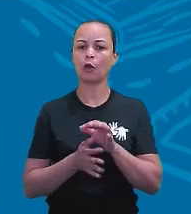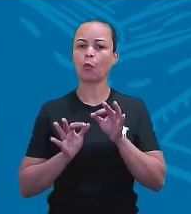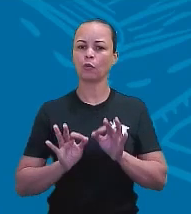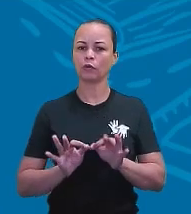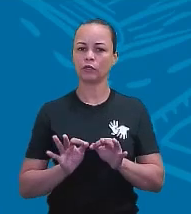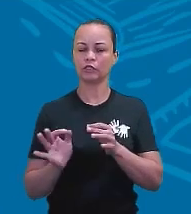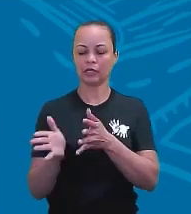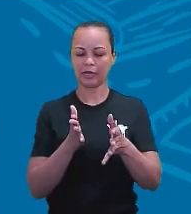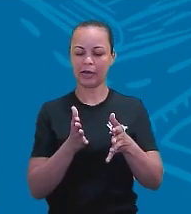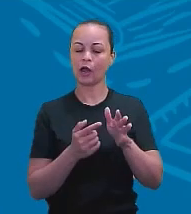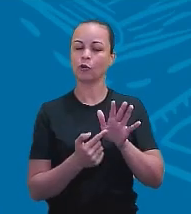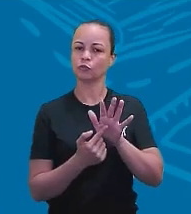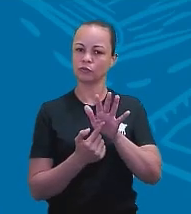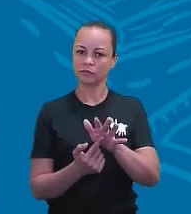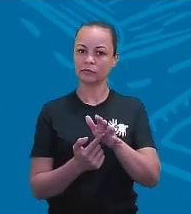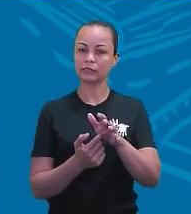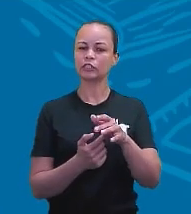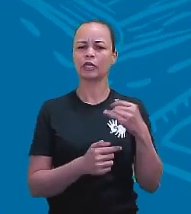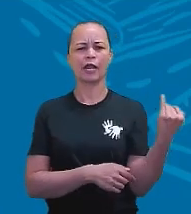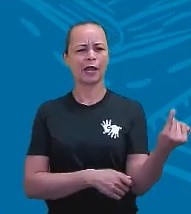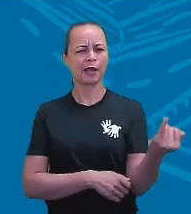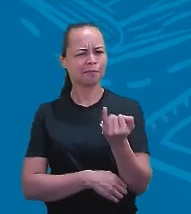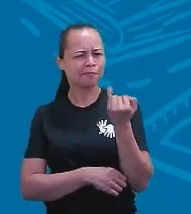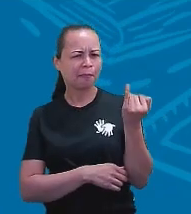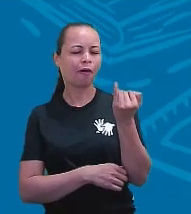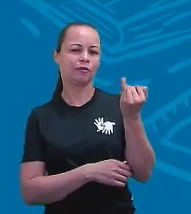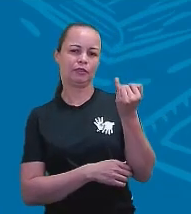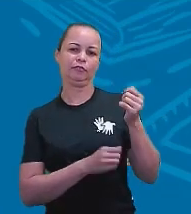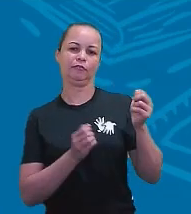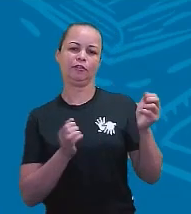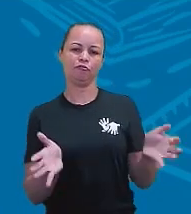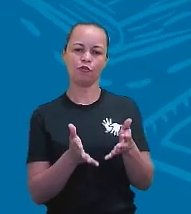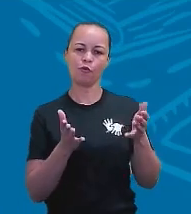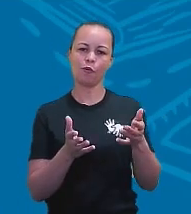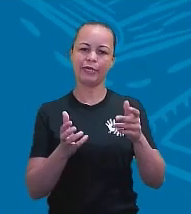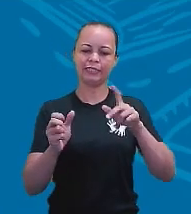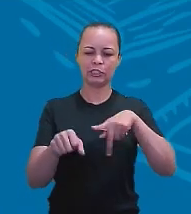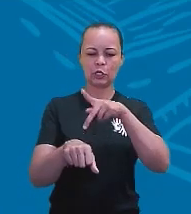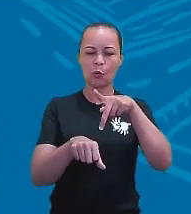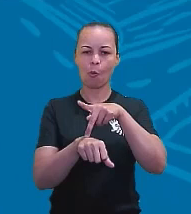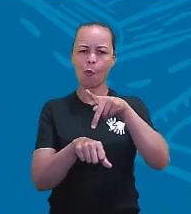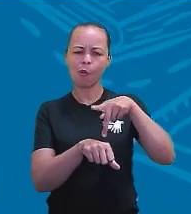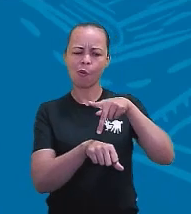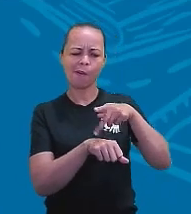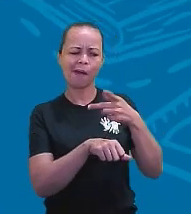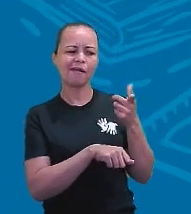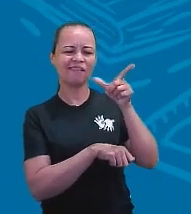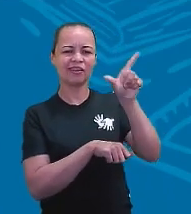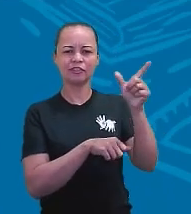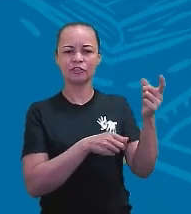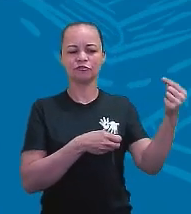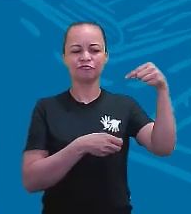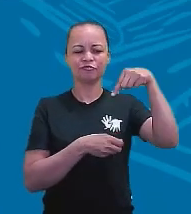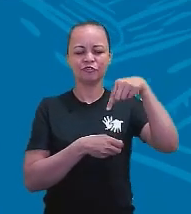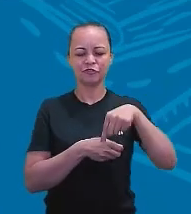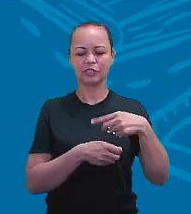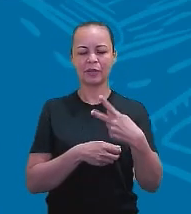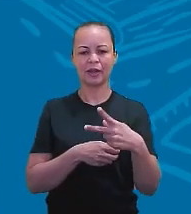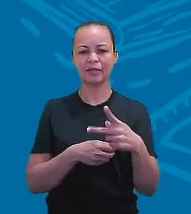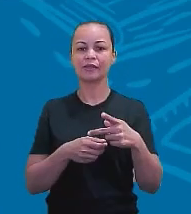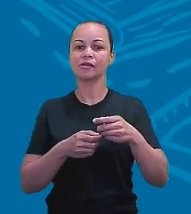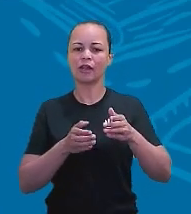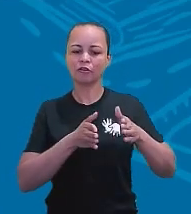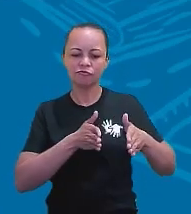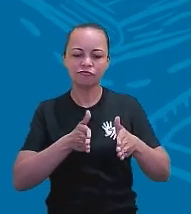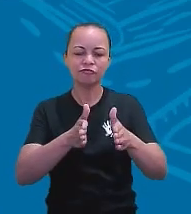de destacar a importância da influência estrangeira na construção das ferrovias. É isso